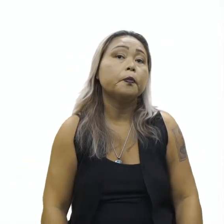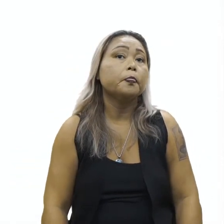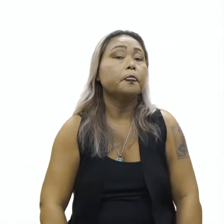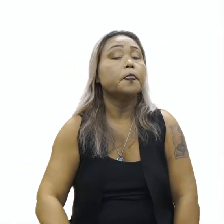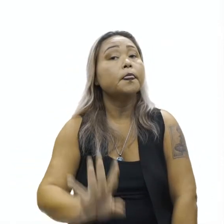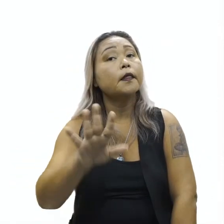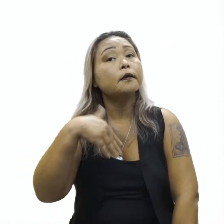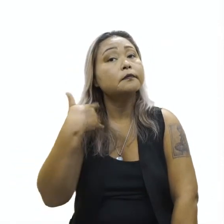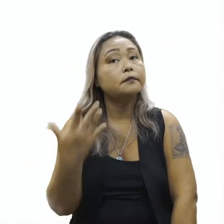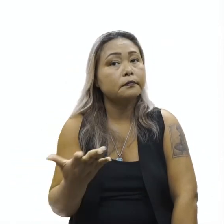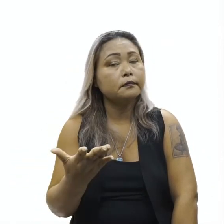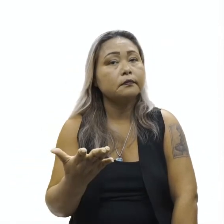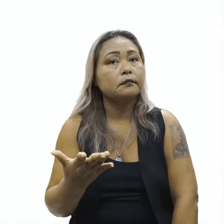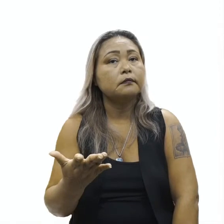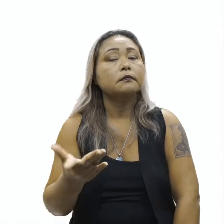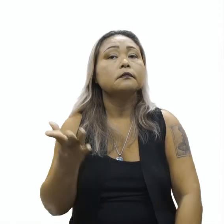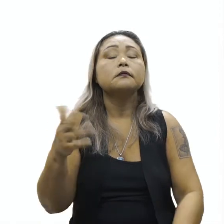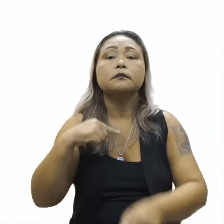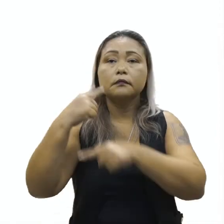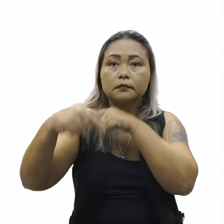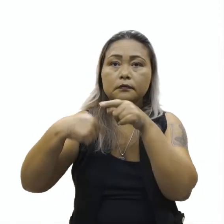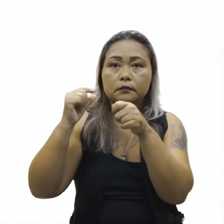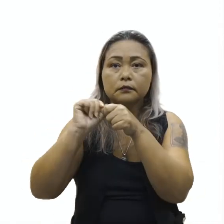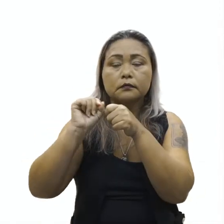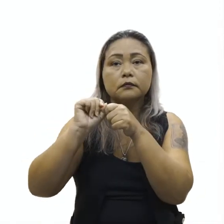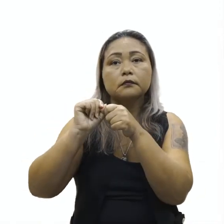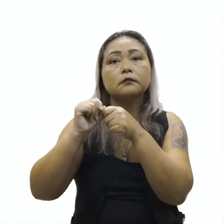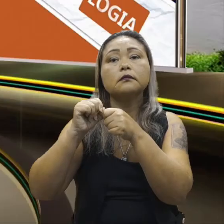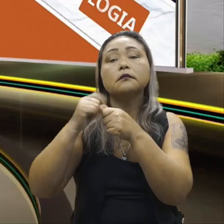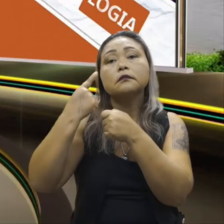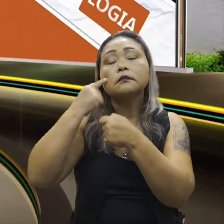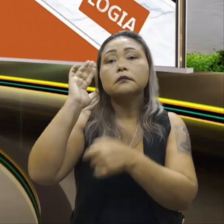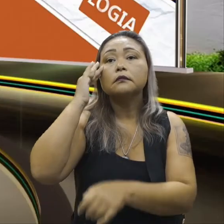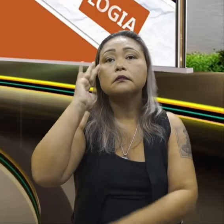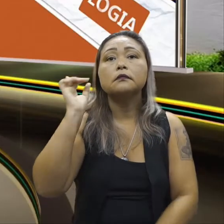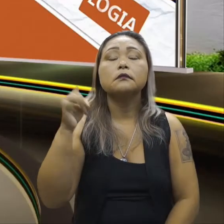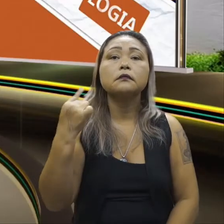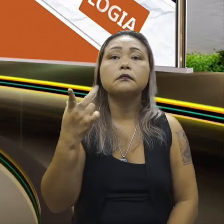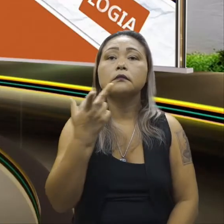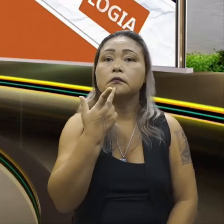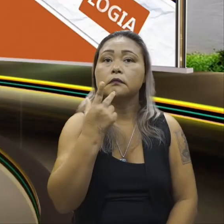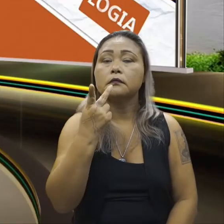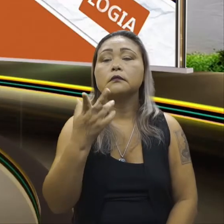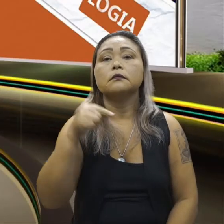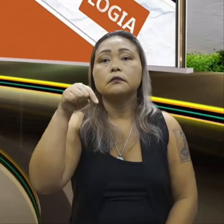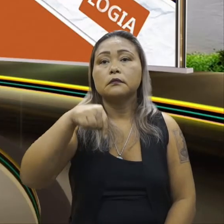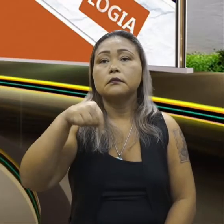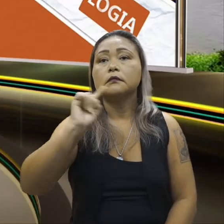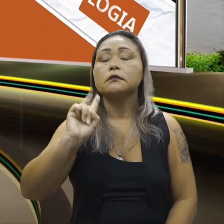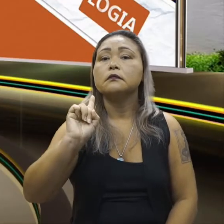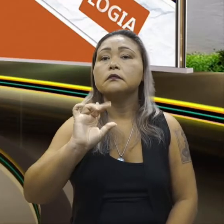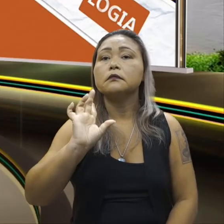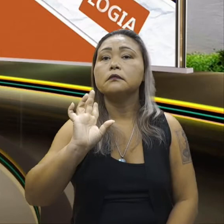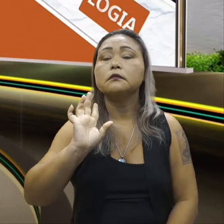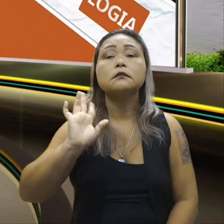Aí, gente, antes da gente passar para essa parte, eu queria que vocês entendessem que o que eu falei aqui foi só